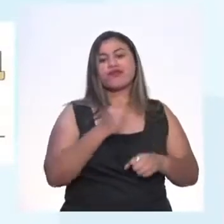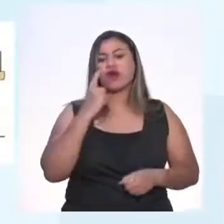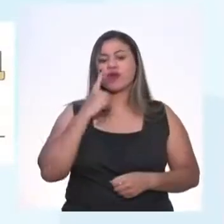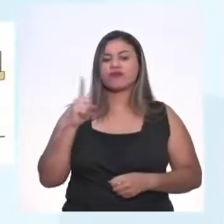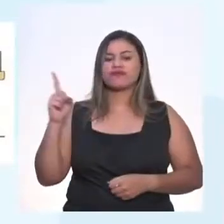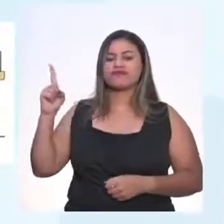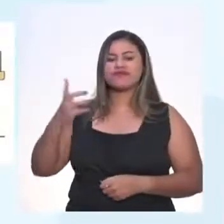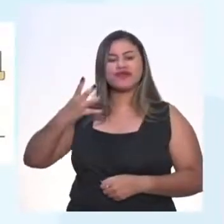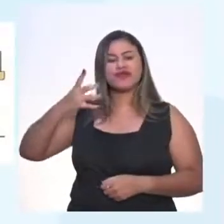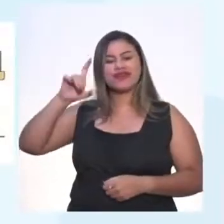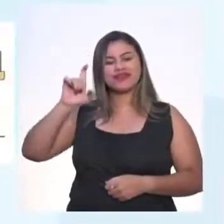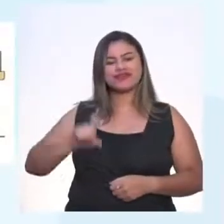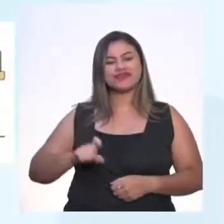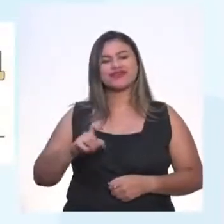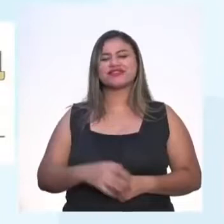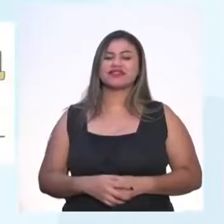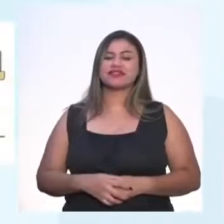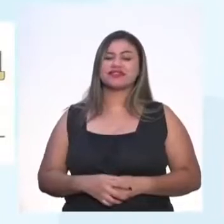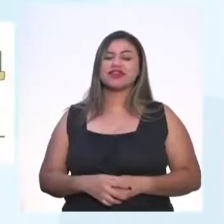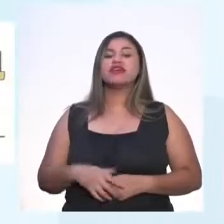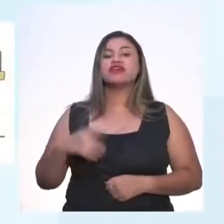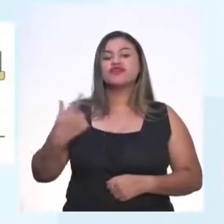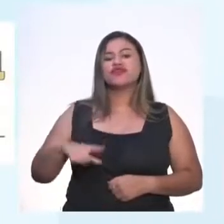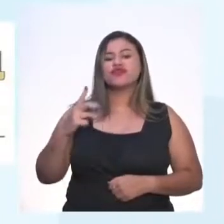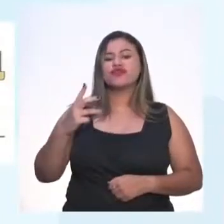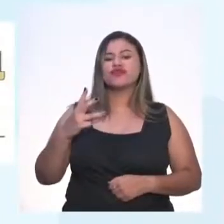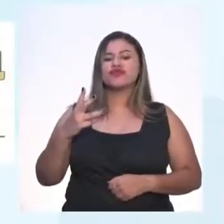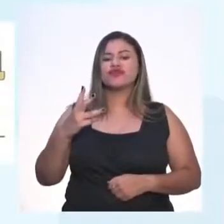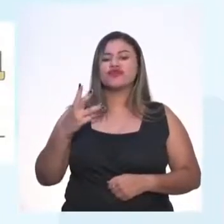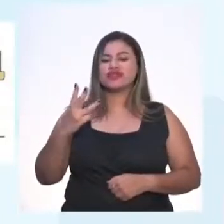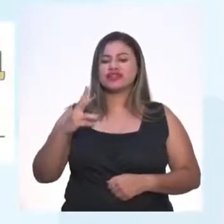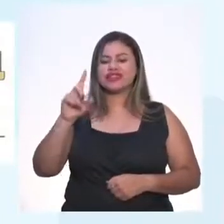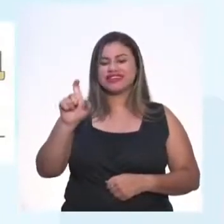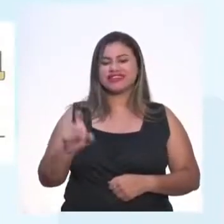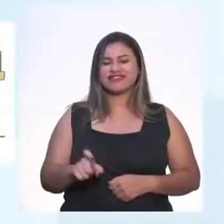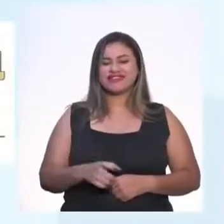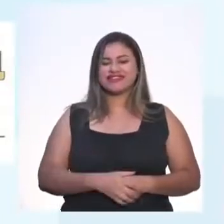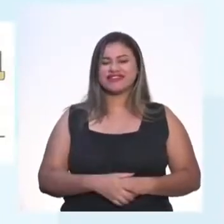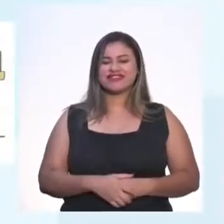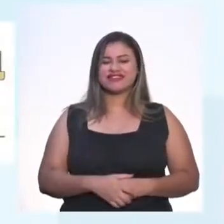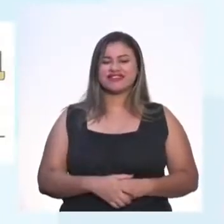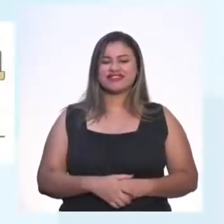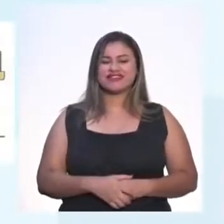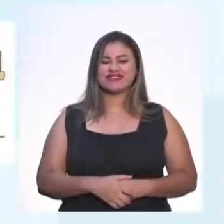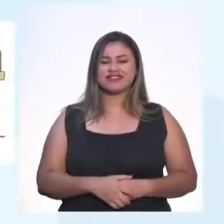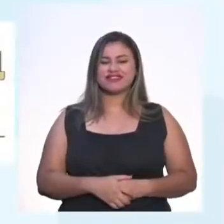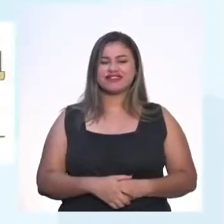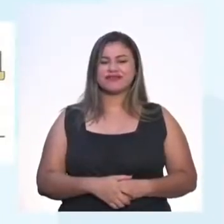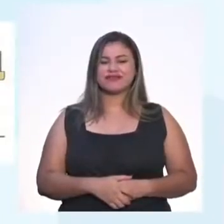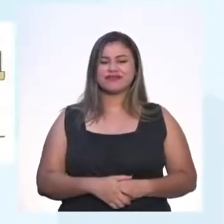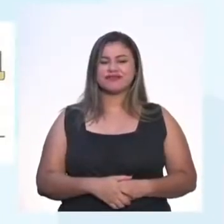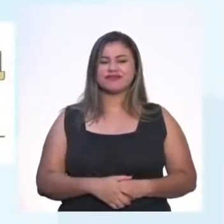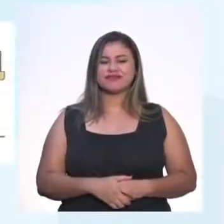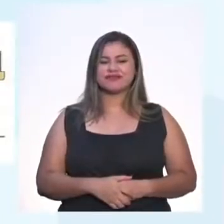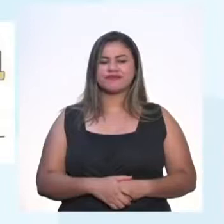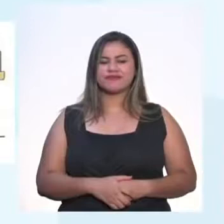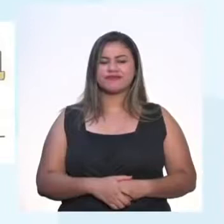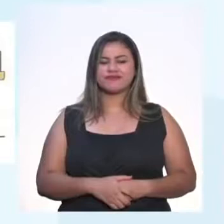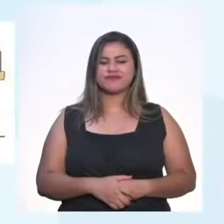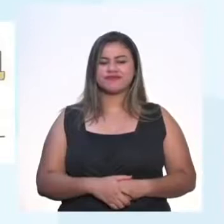4x. Juntei esses daqui. Opa, deixa eu colocar a borracha. Deixa eu apagar aqui. Então,